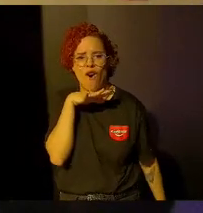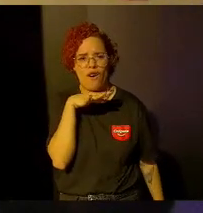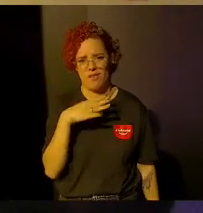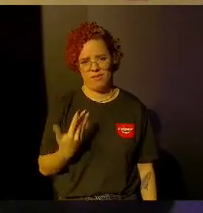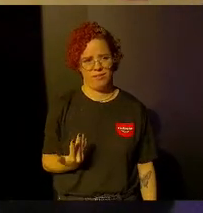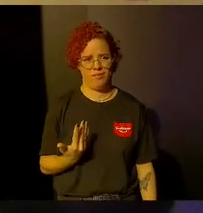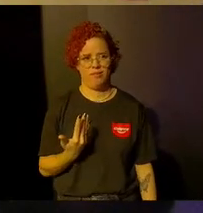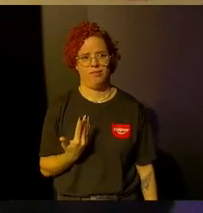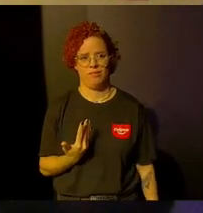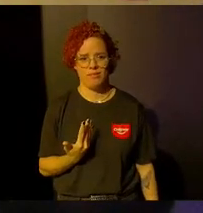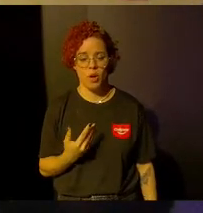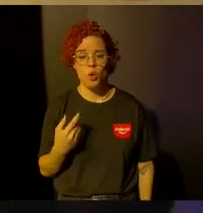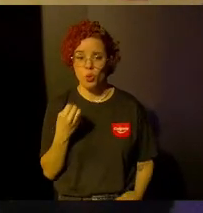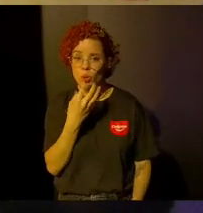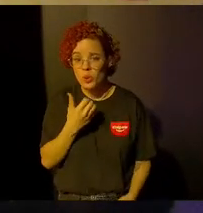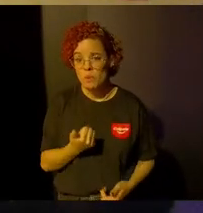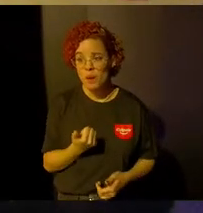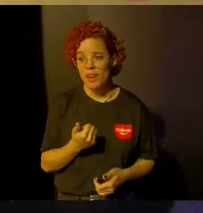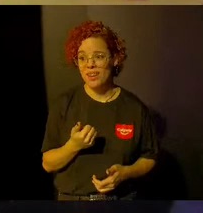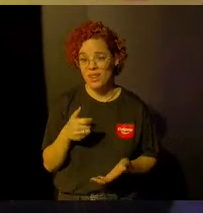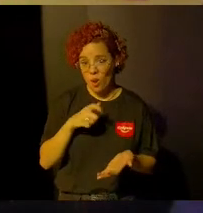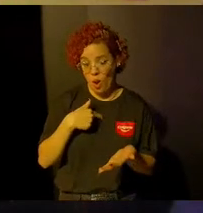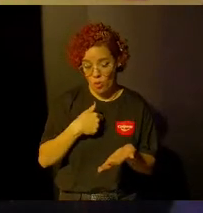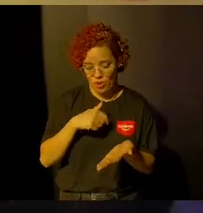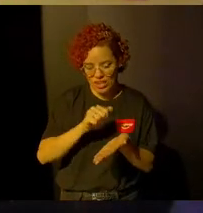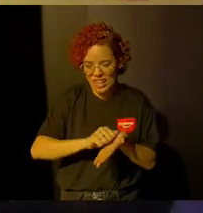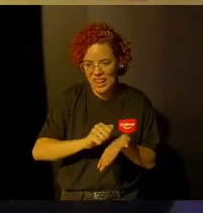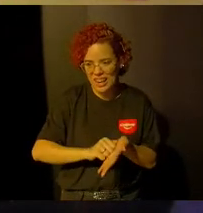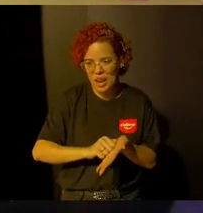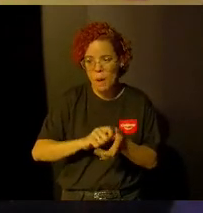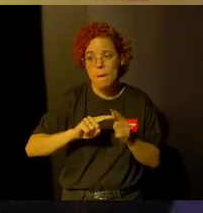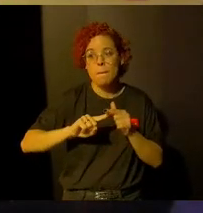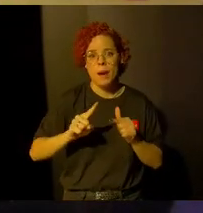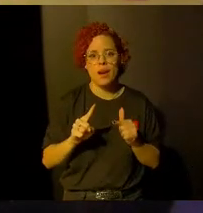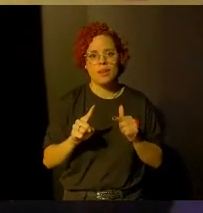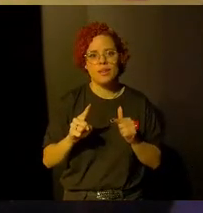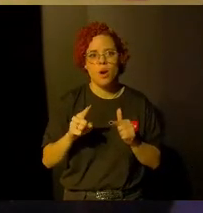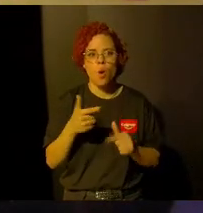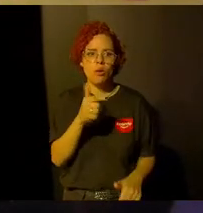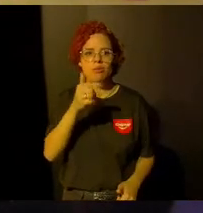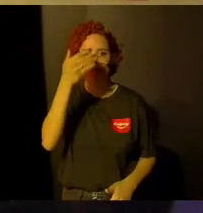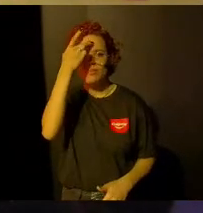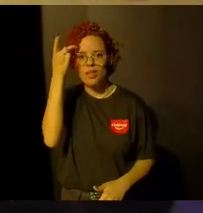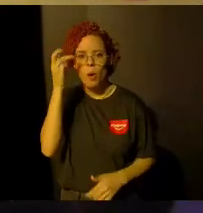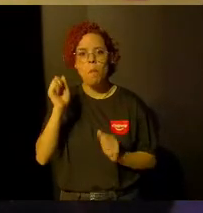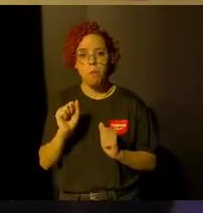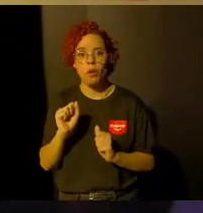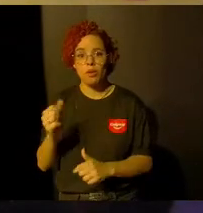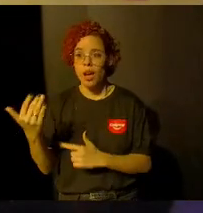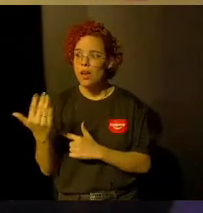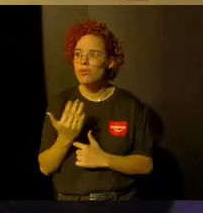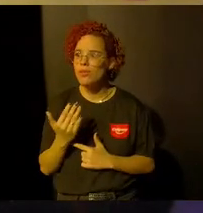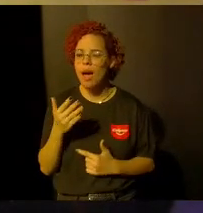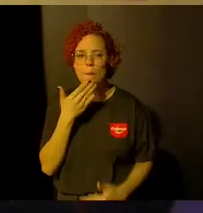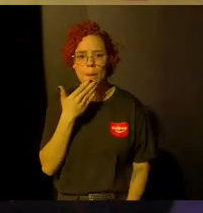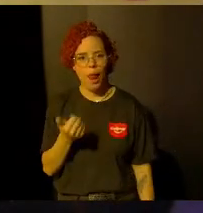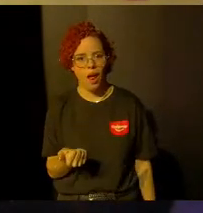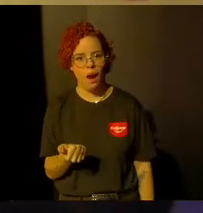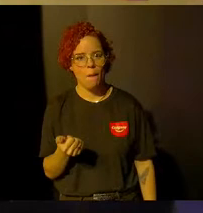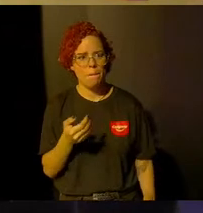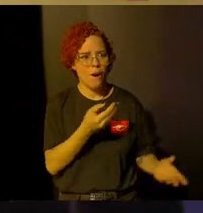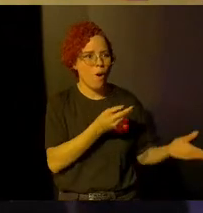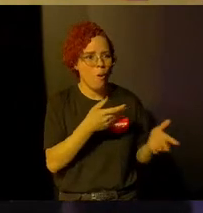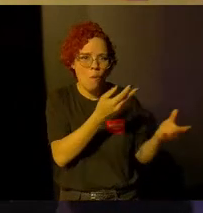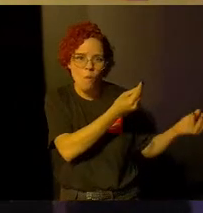aqui tudo bem até as crianças porcaria mas ninguém podia ajudar a melhorar né passou por um monte de gente Ninguém me